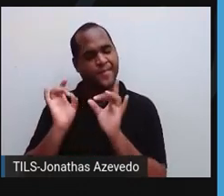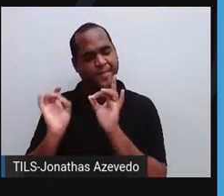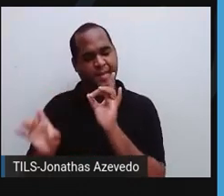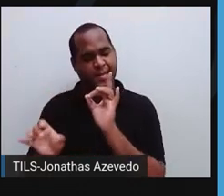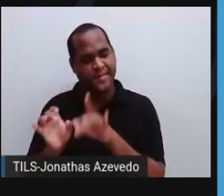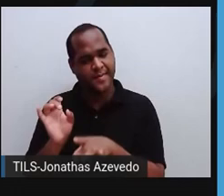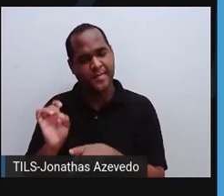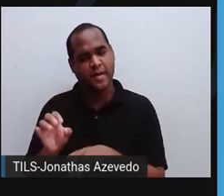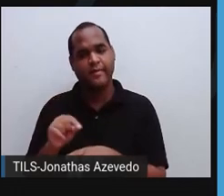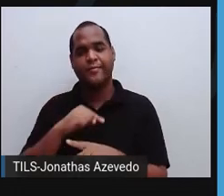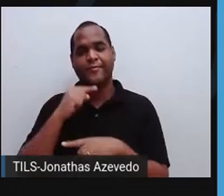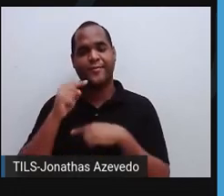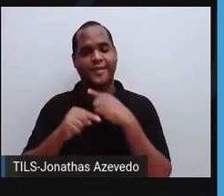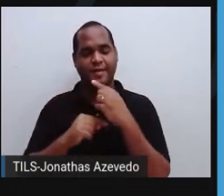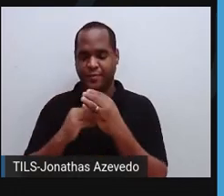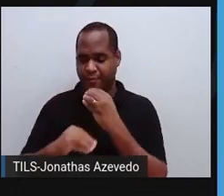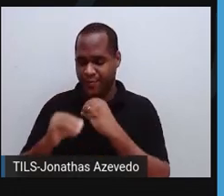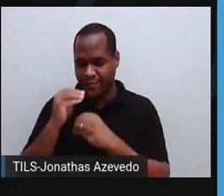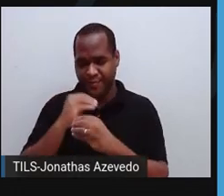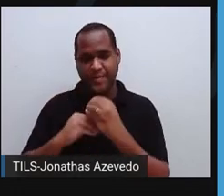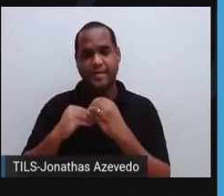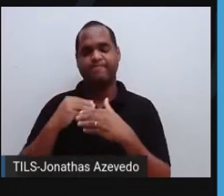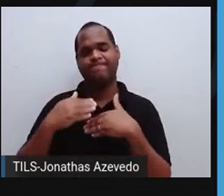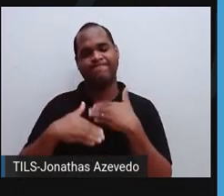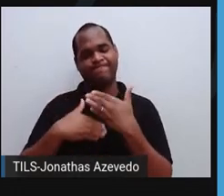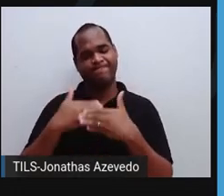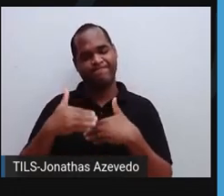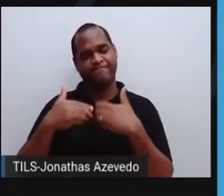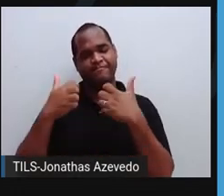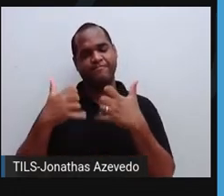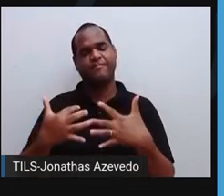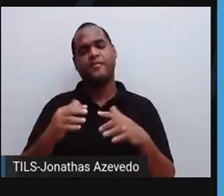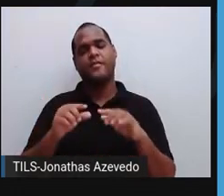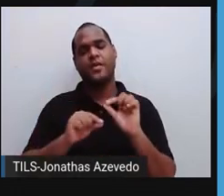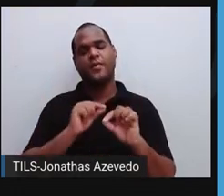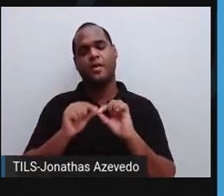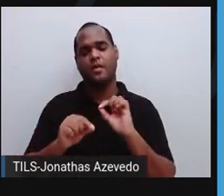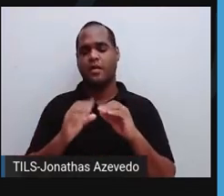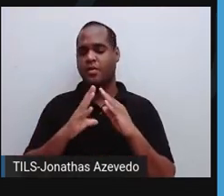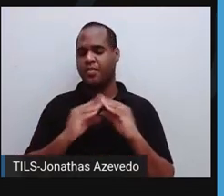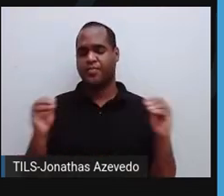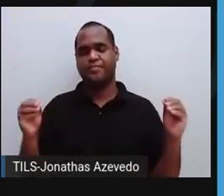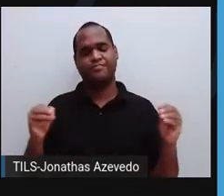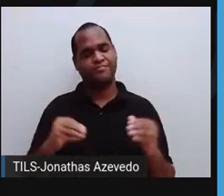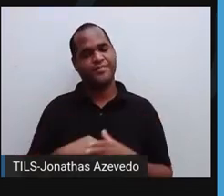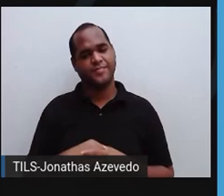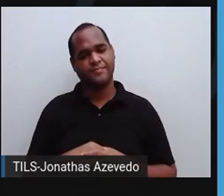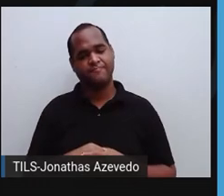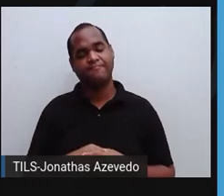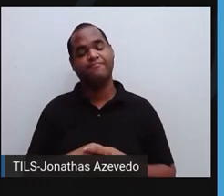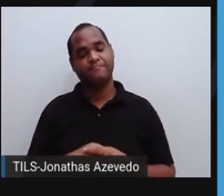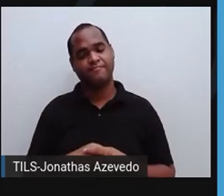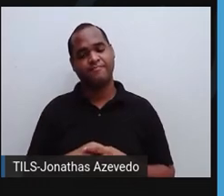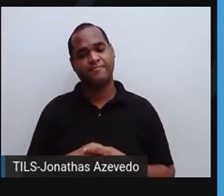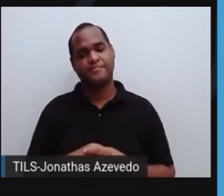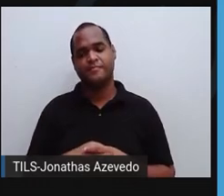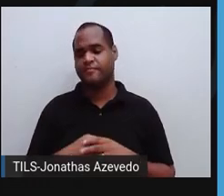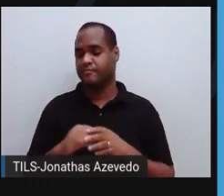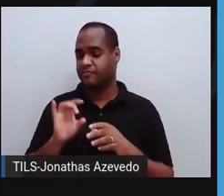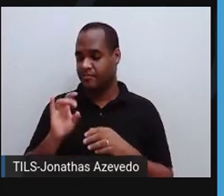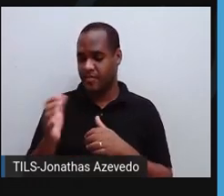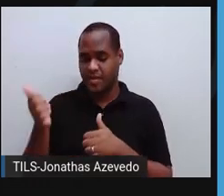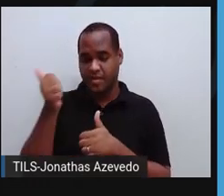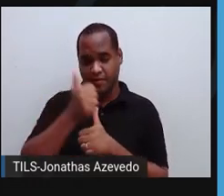vai conseguir se alimentar com o tempo. Ela entra em extinção. Passou. Quem vai sobreviver,